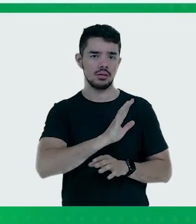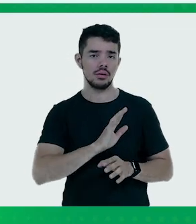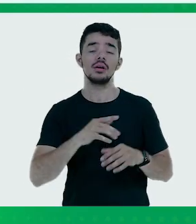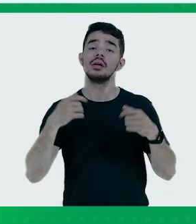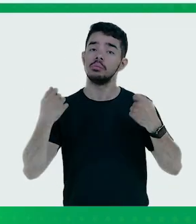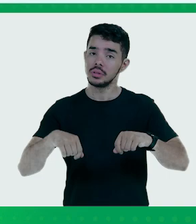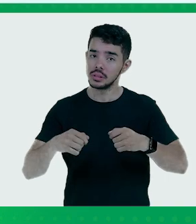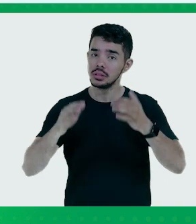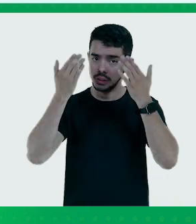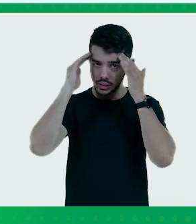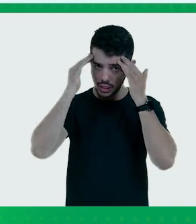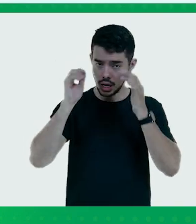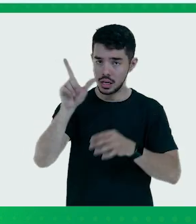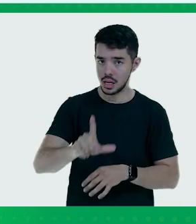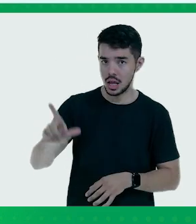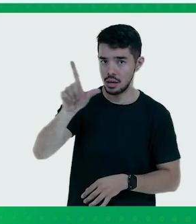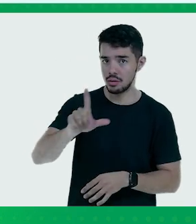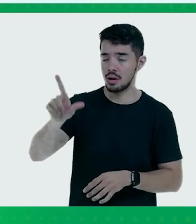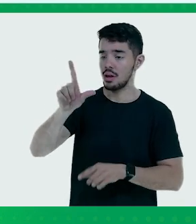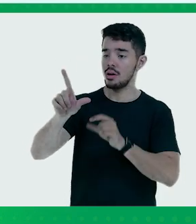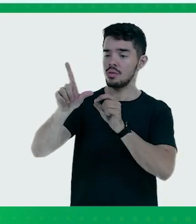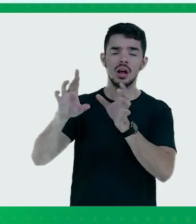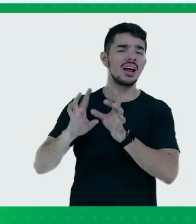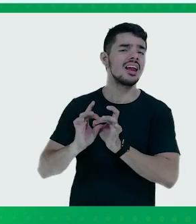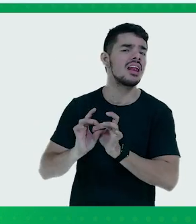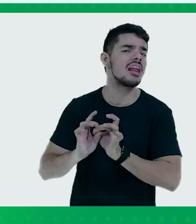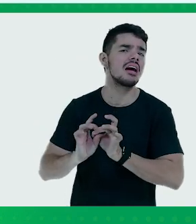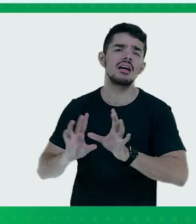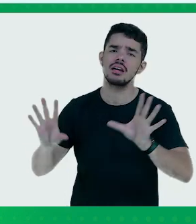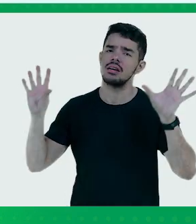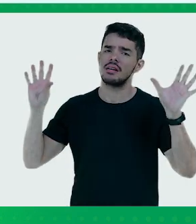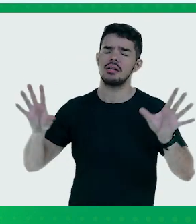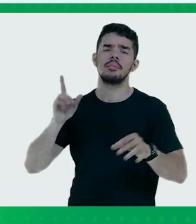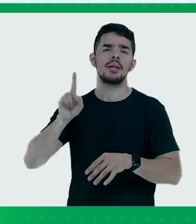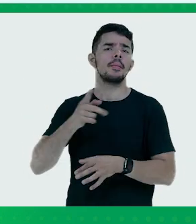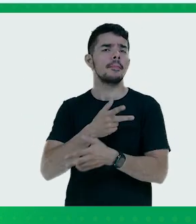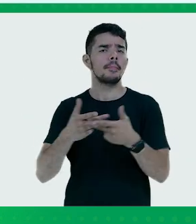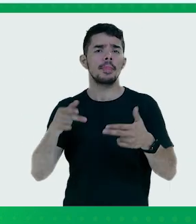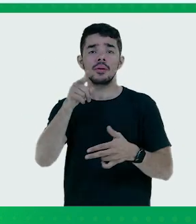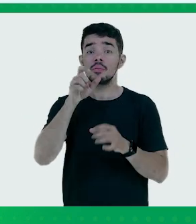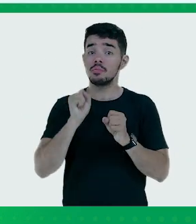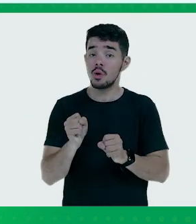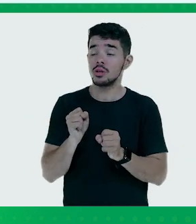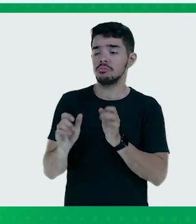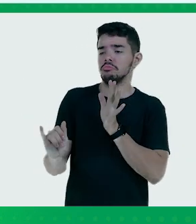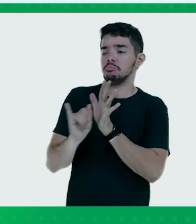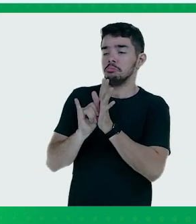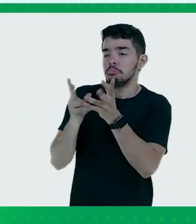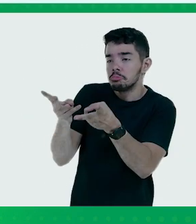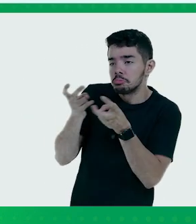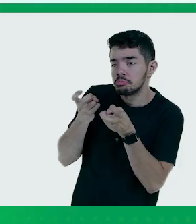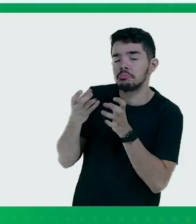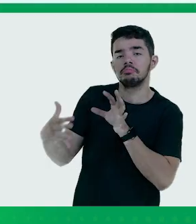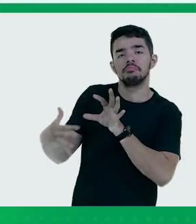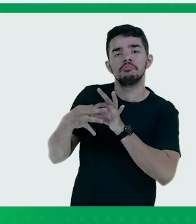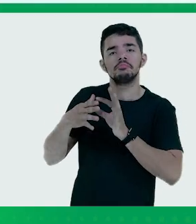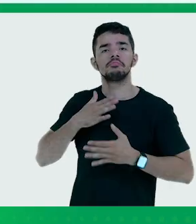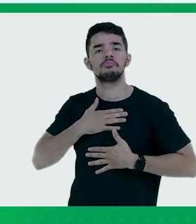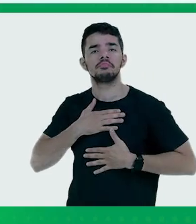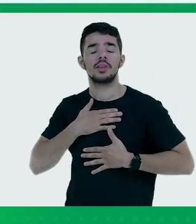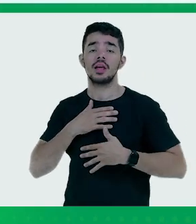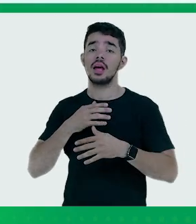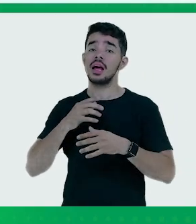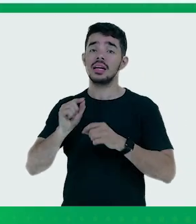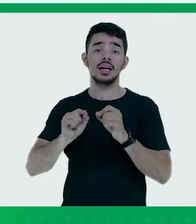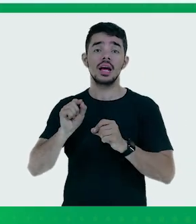é preciso entender a literatura como algo livre, como algo que você possa se identificar, entender e compreender que não é